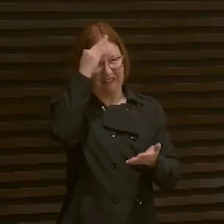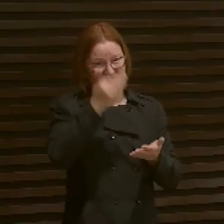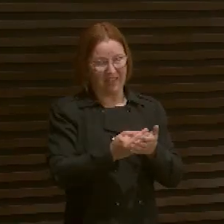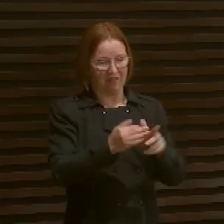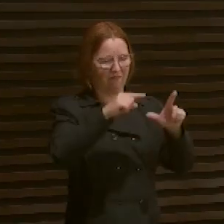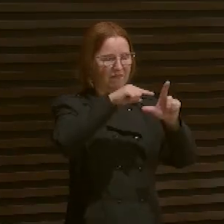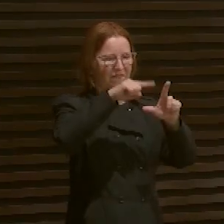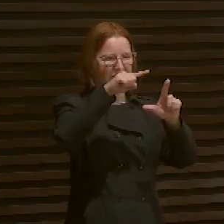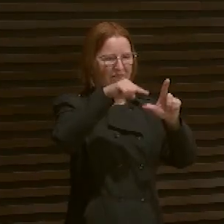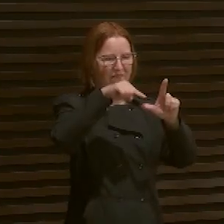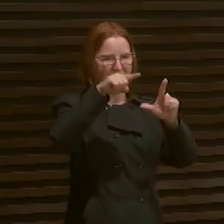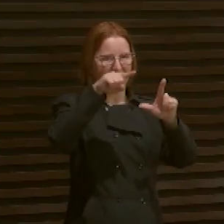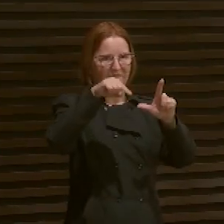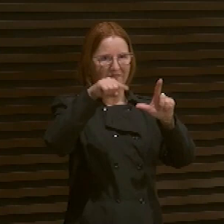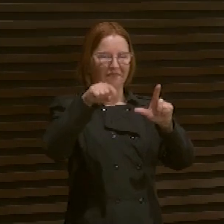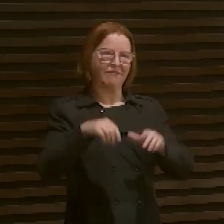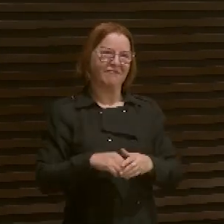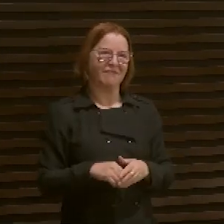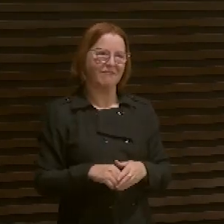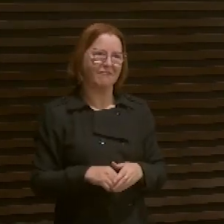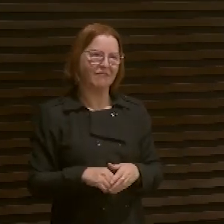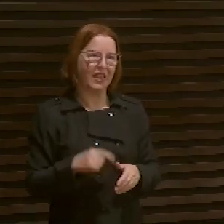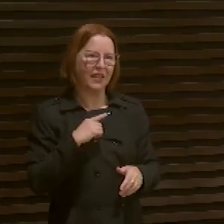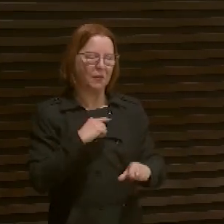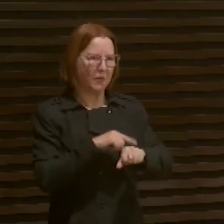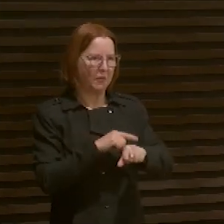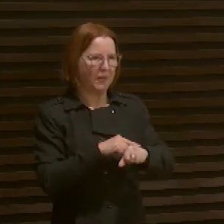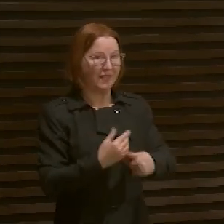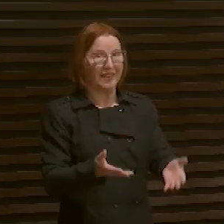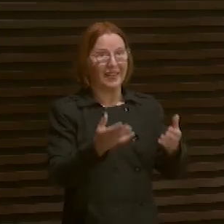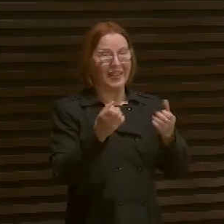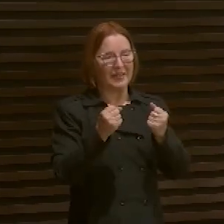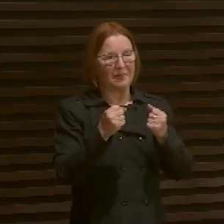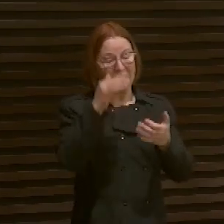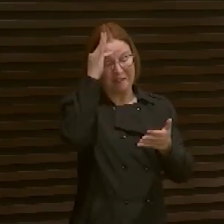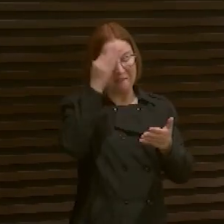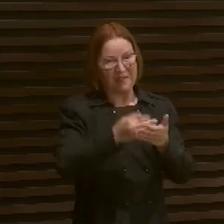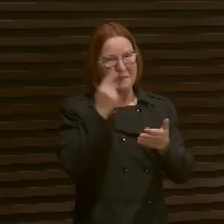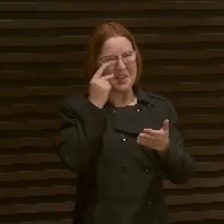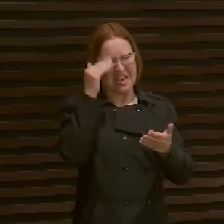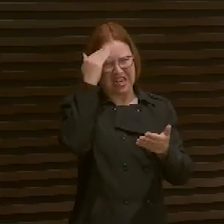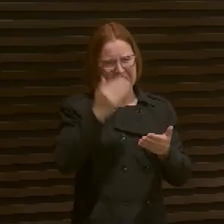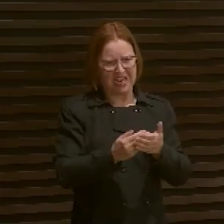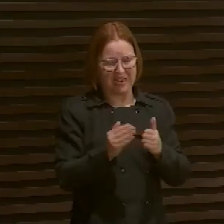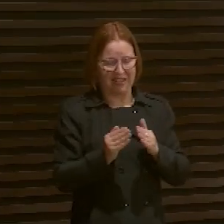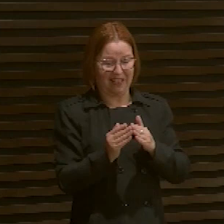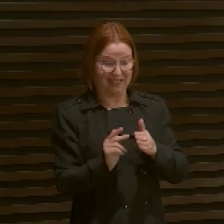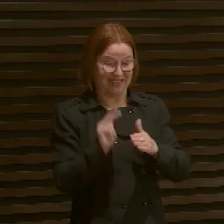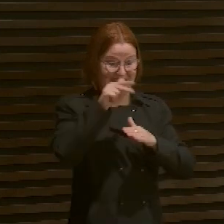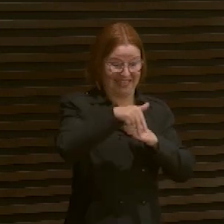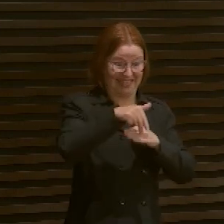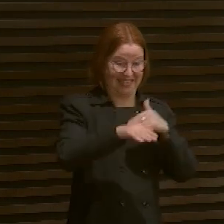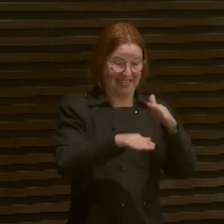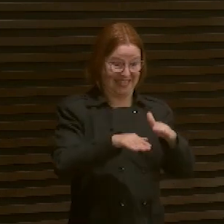vacila. Em determinado momento, nós recebemos fé para crer, e nós descemos do barco do mundo,